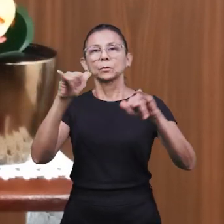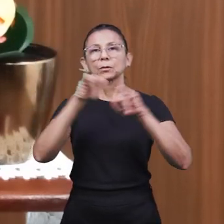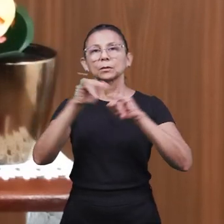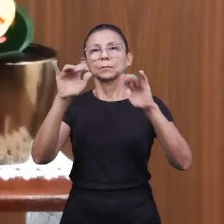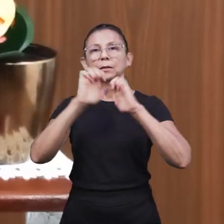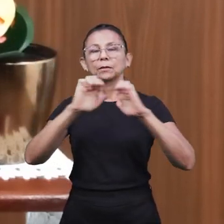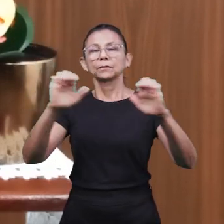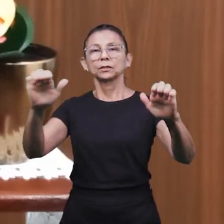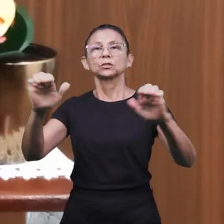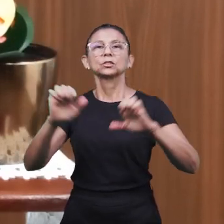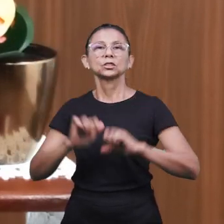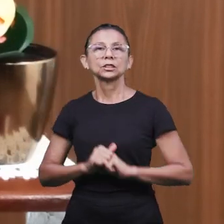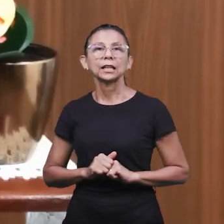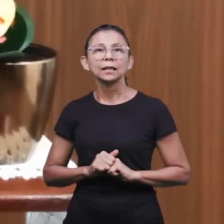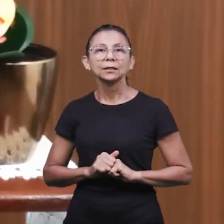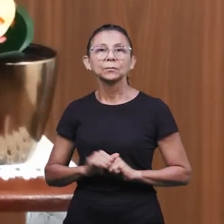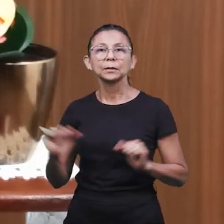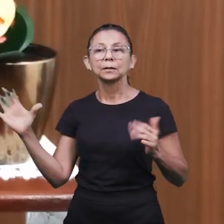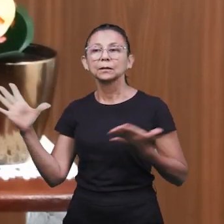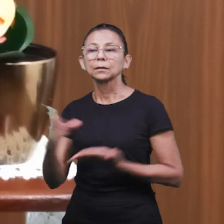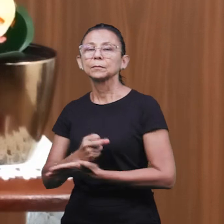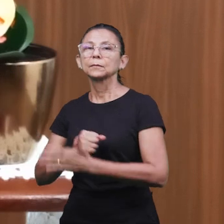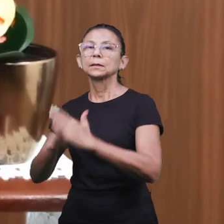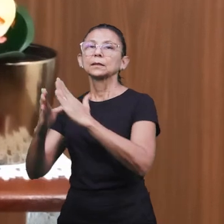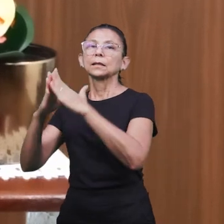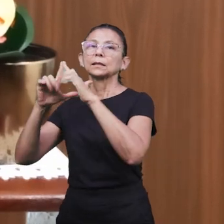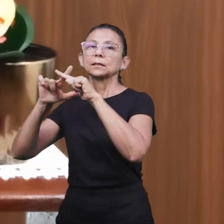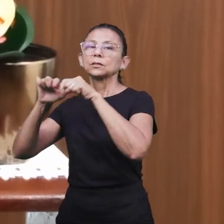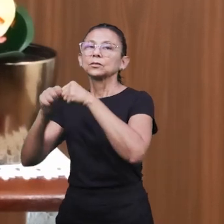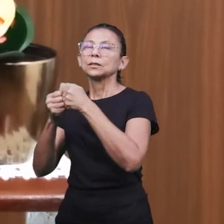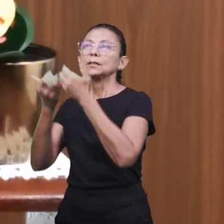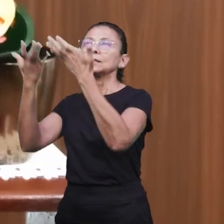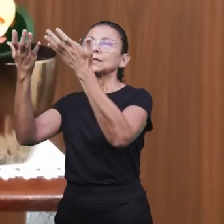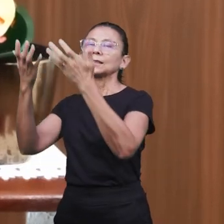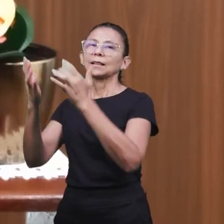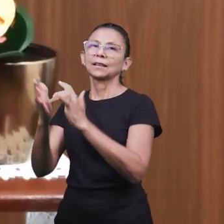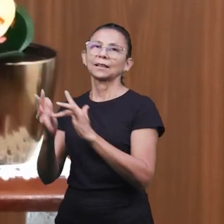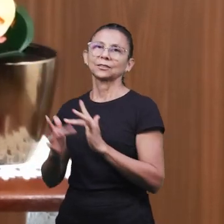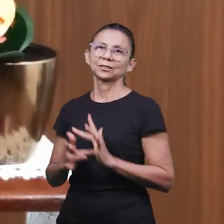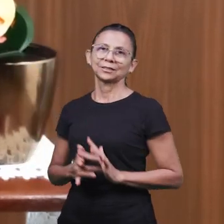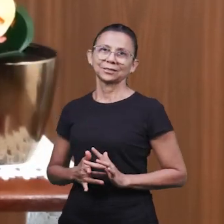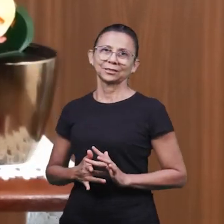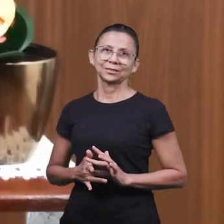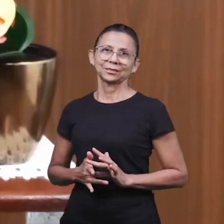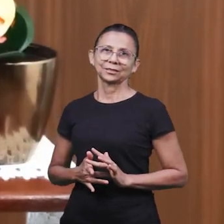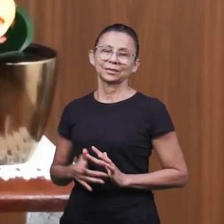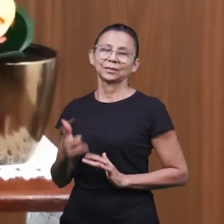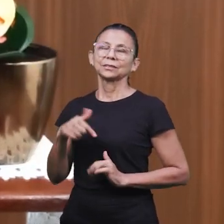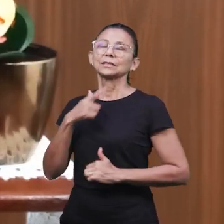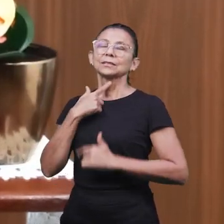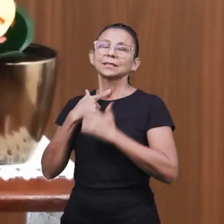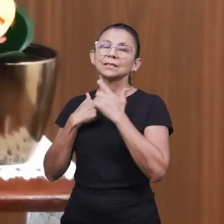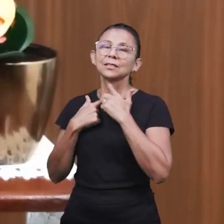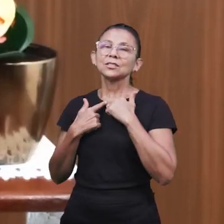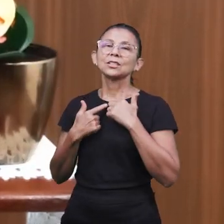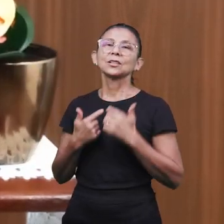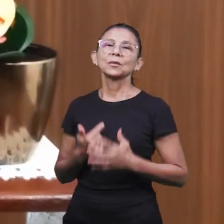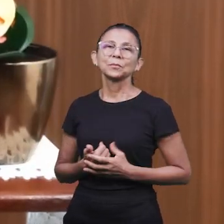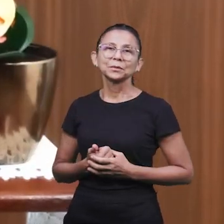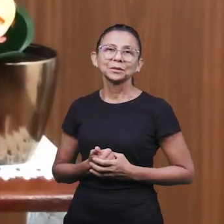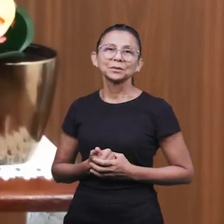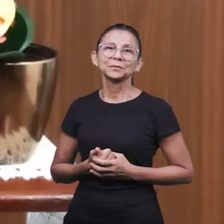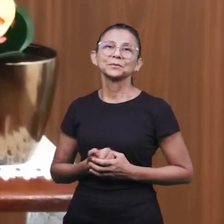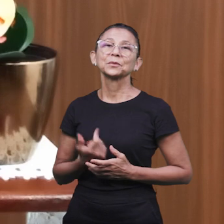noiva amada de Jesus, a ele. E o nosso grande desejo é ouvirmos um dia